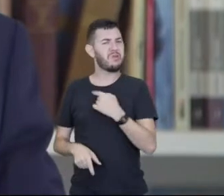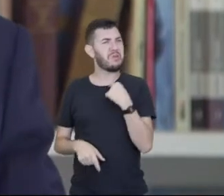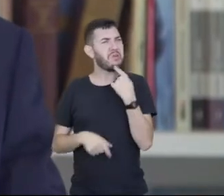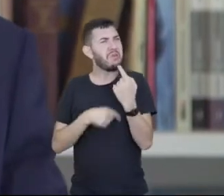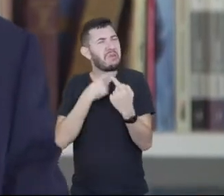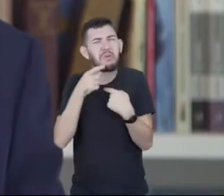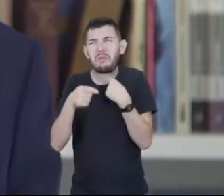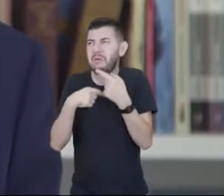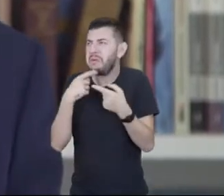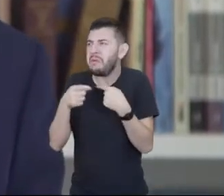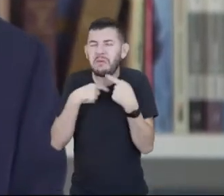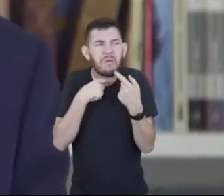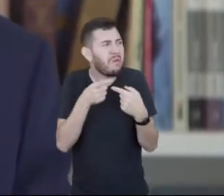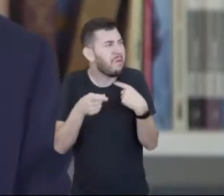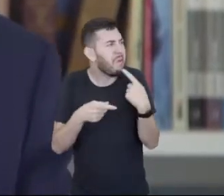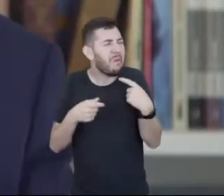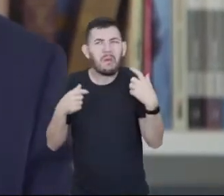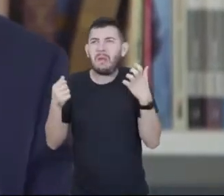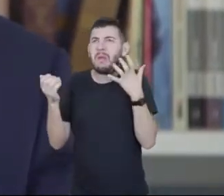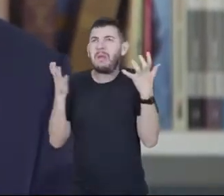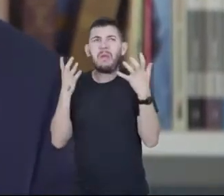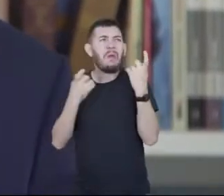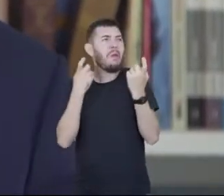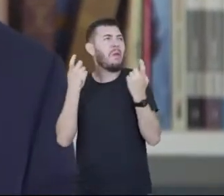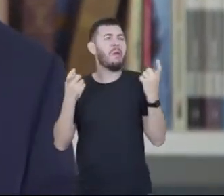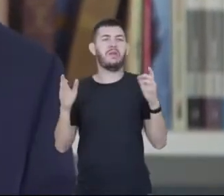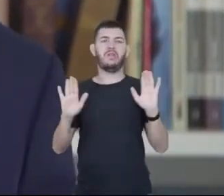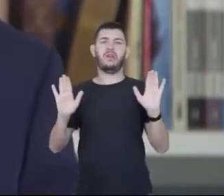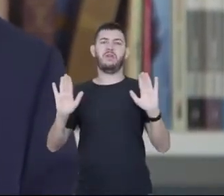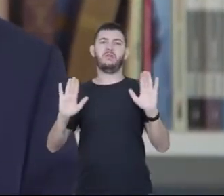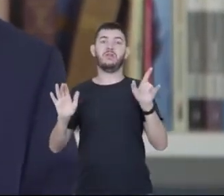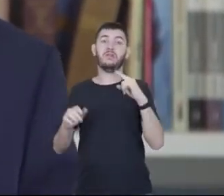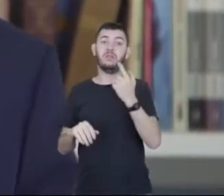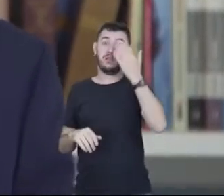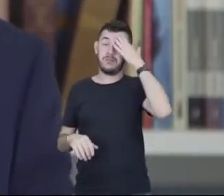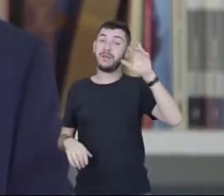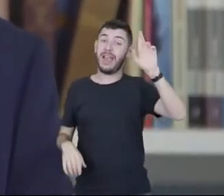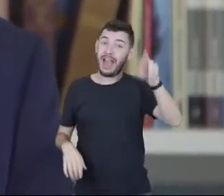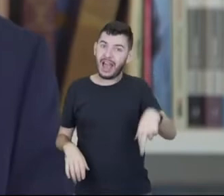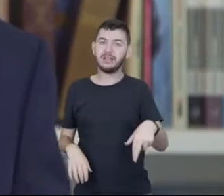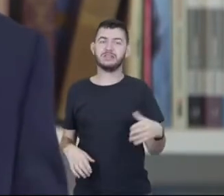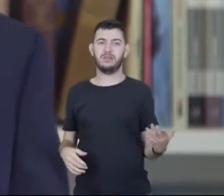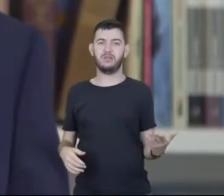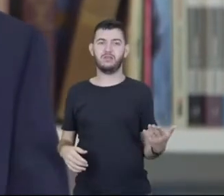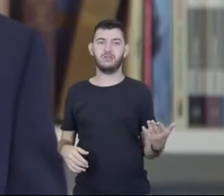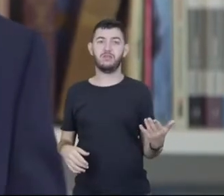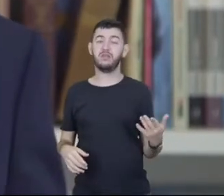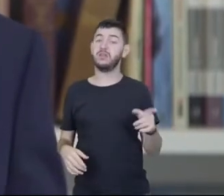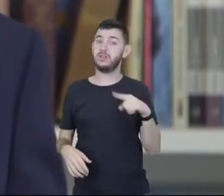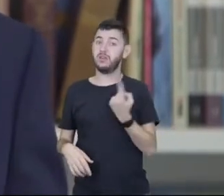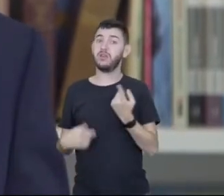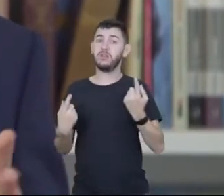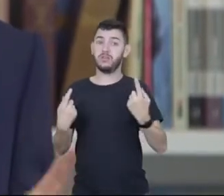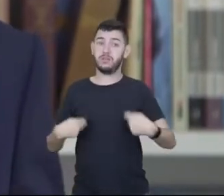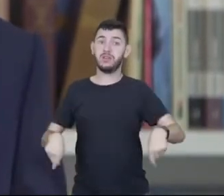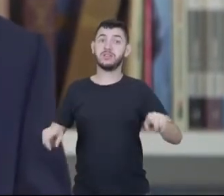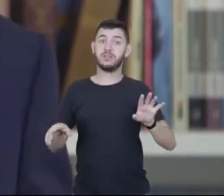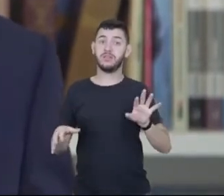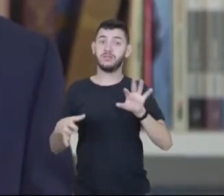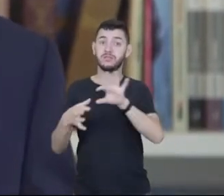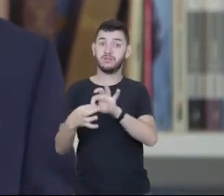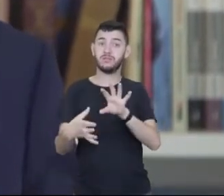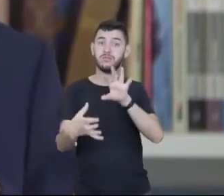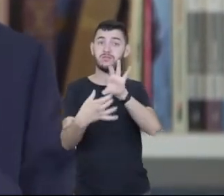razão deve falar mais alto e devemos todos estar do mesmo lado e